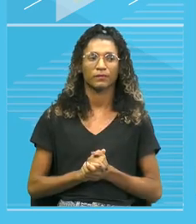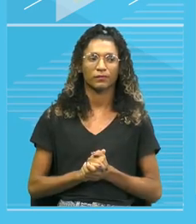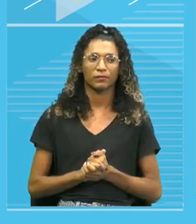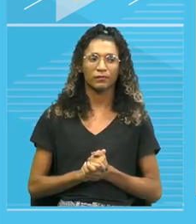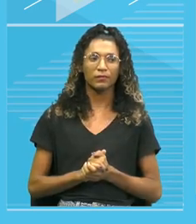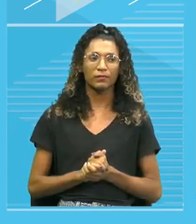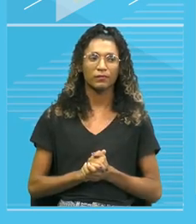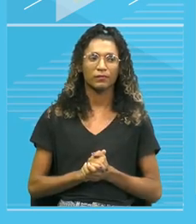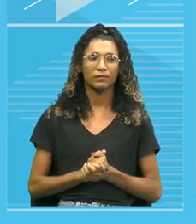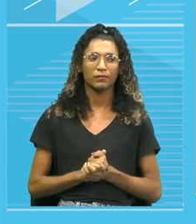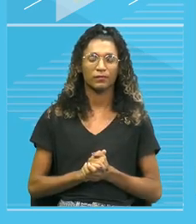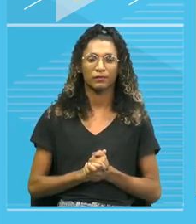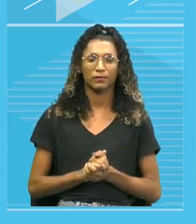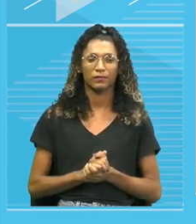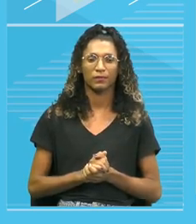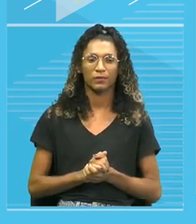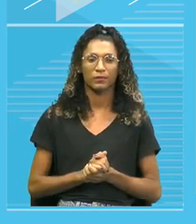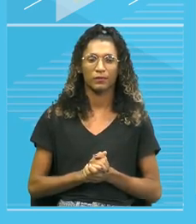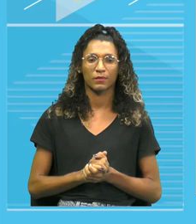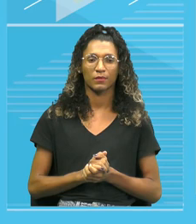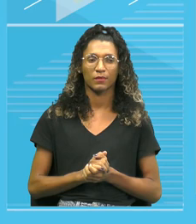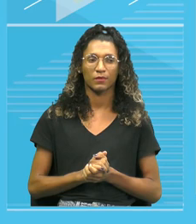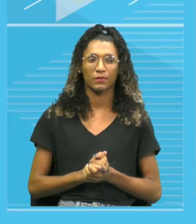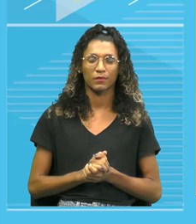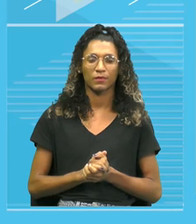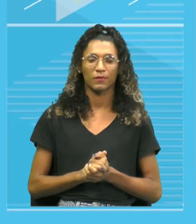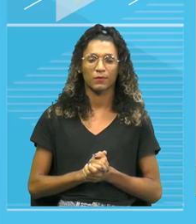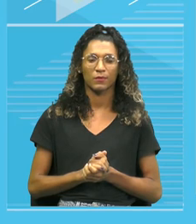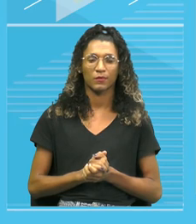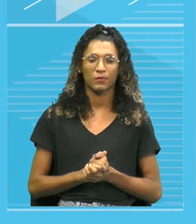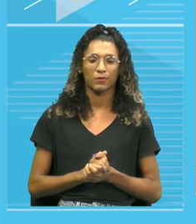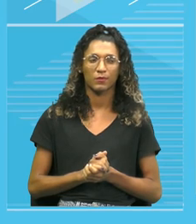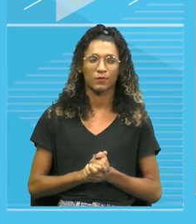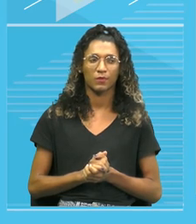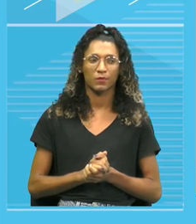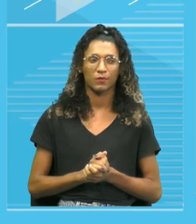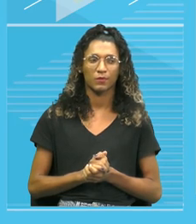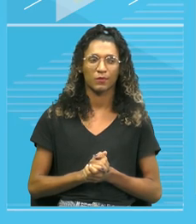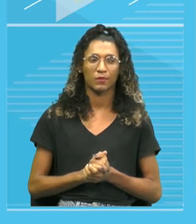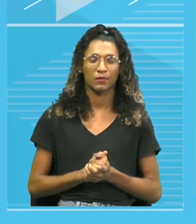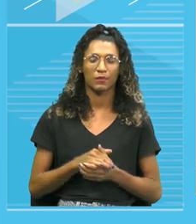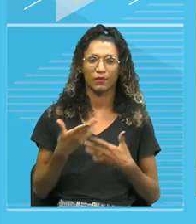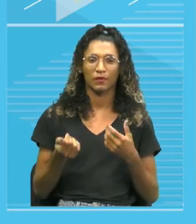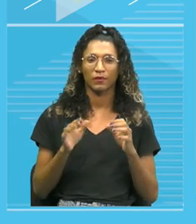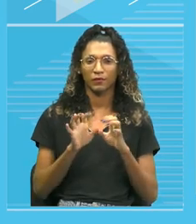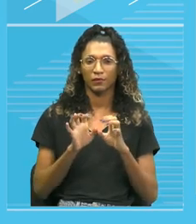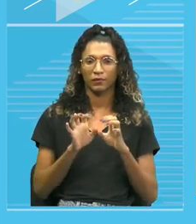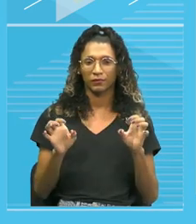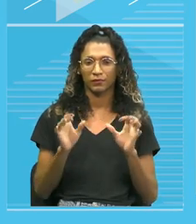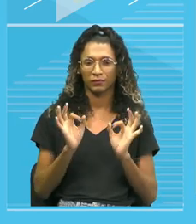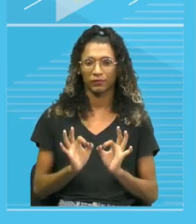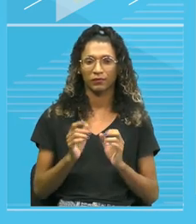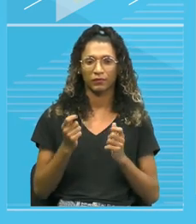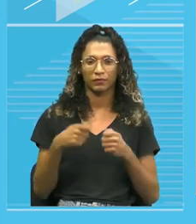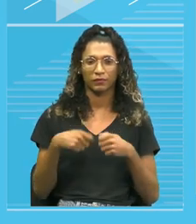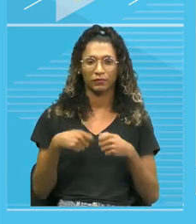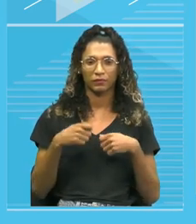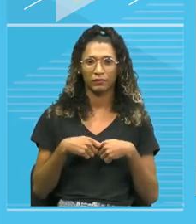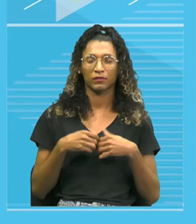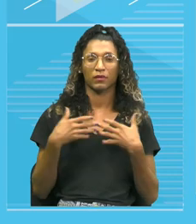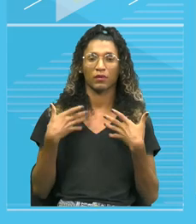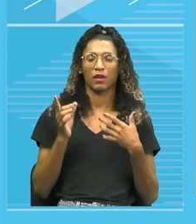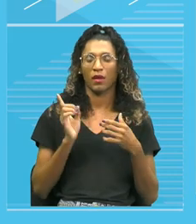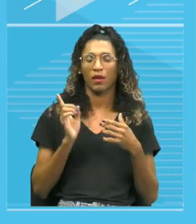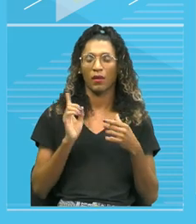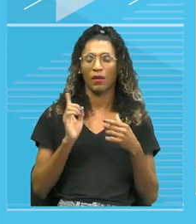resolve nosso probleminha e a equação está balanceada e não precisa se assustar com essa fração Porque